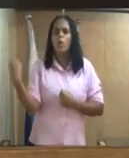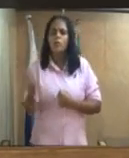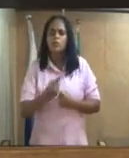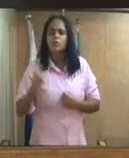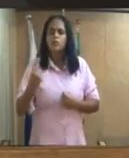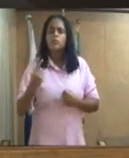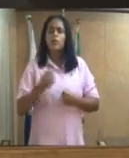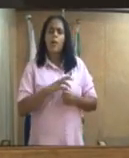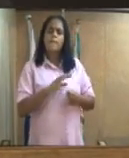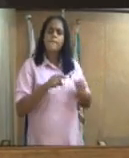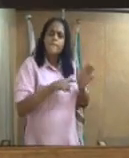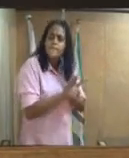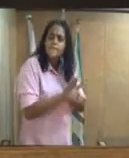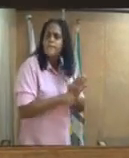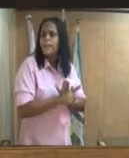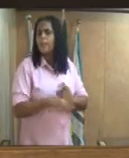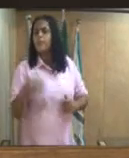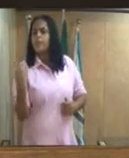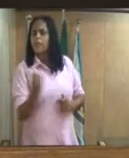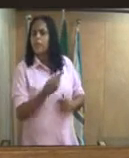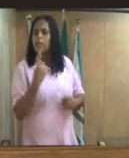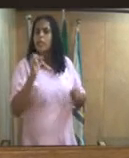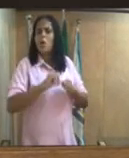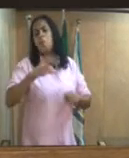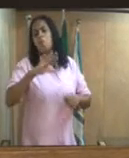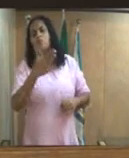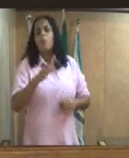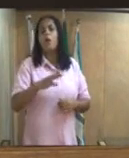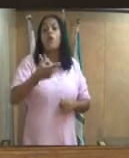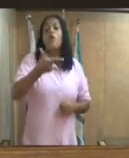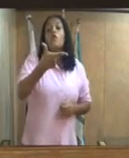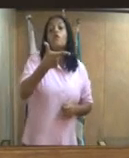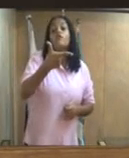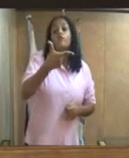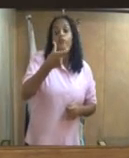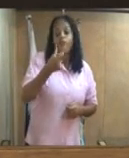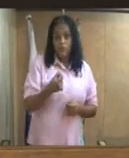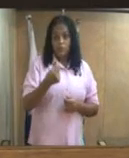Inquérito. Não é uma invenção de 20 vereadores.